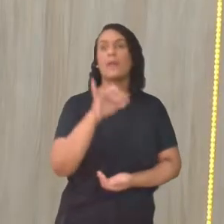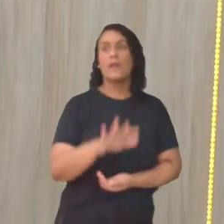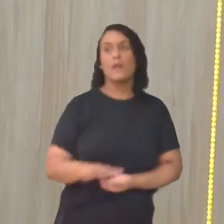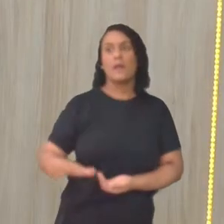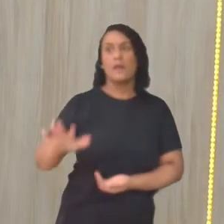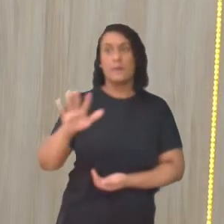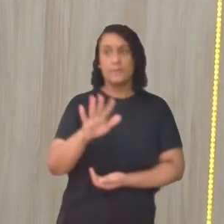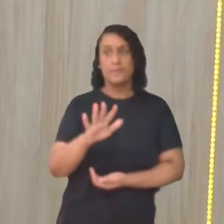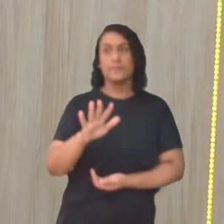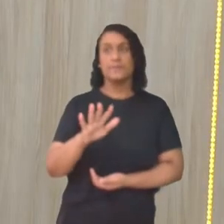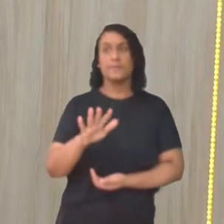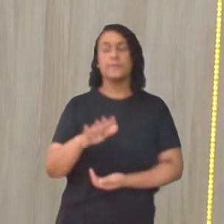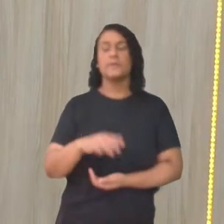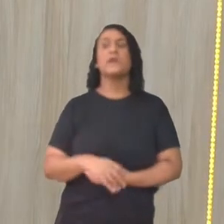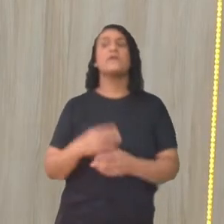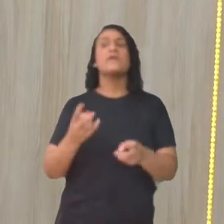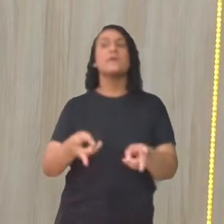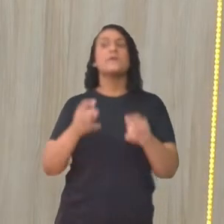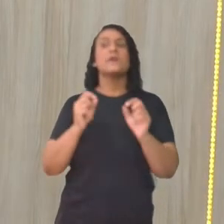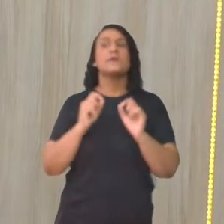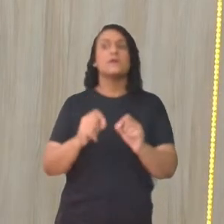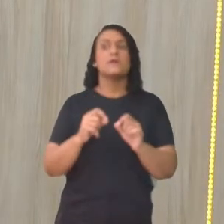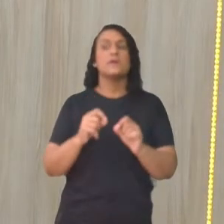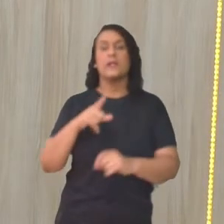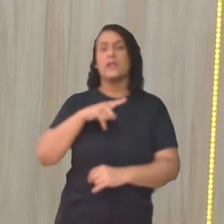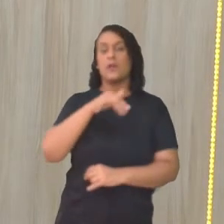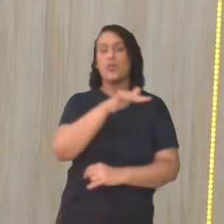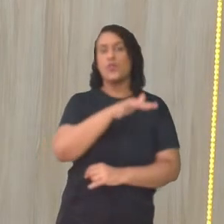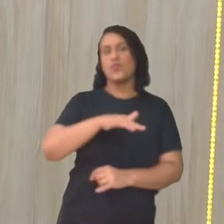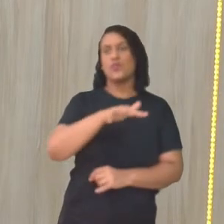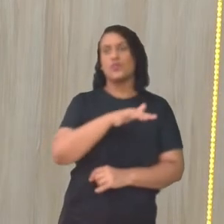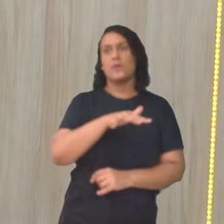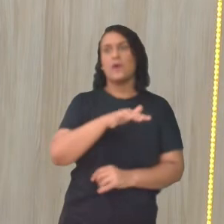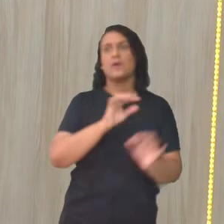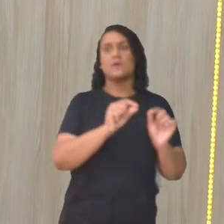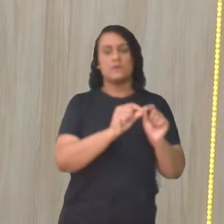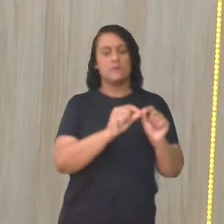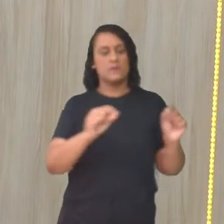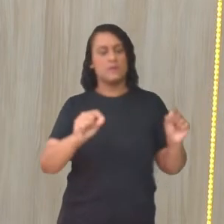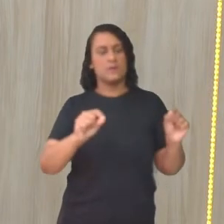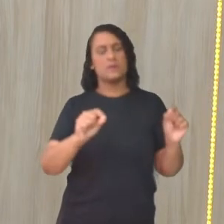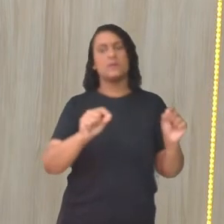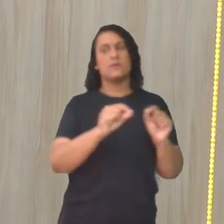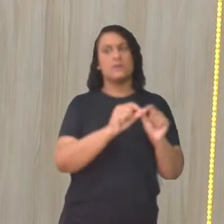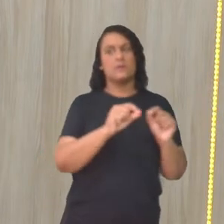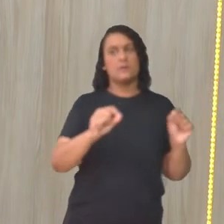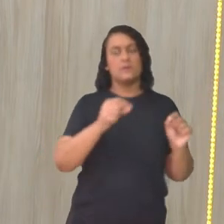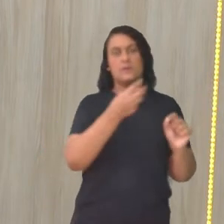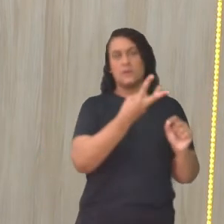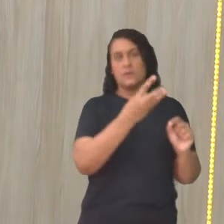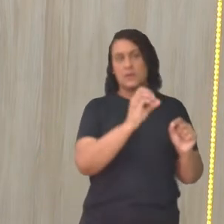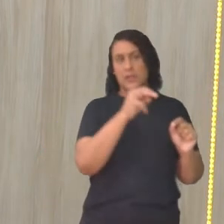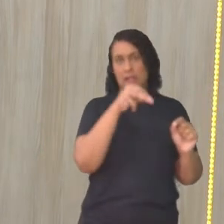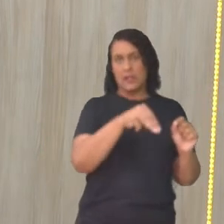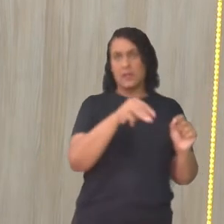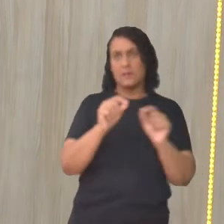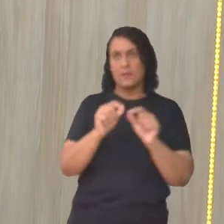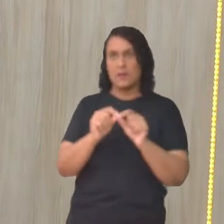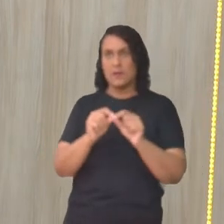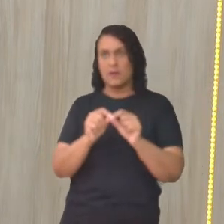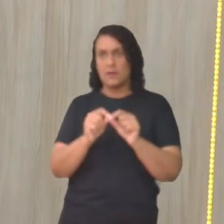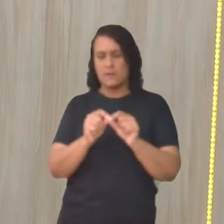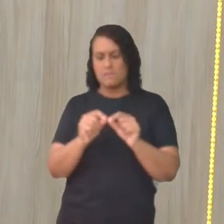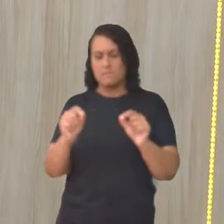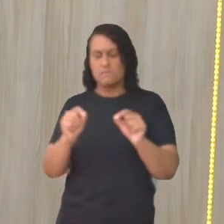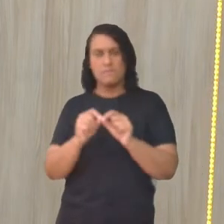figurazinha. E aí você observa que tem aqui um espaço, tem outro espaço. Aqui tem, daqui para cá ele diz que é 30. E aqui tem uma